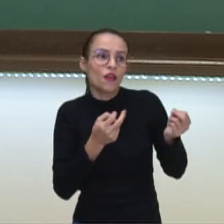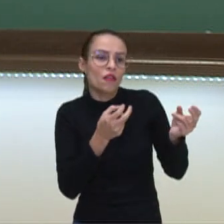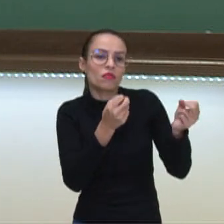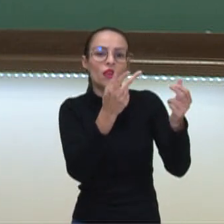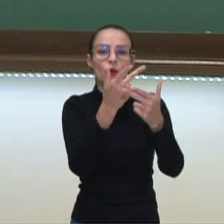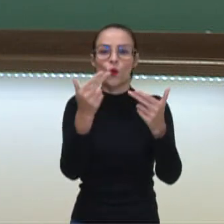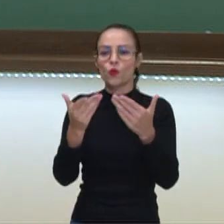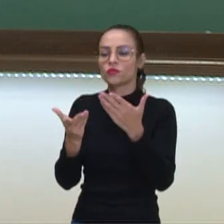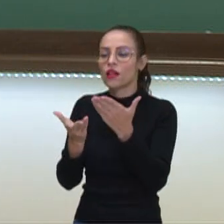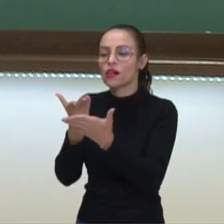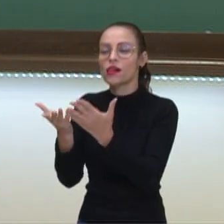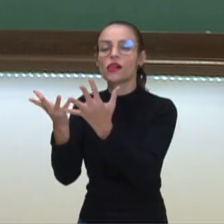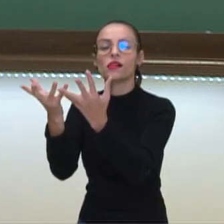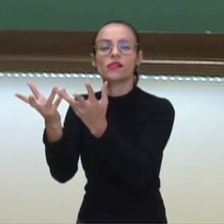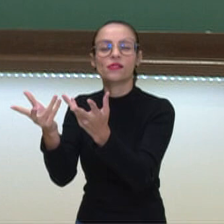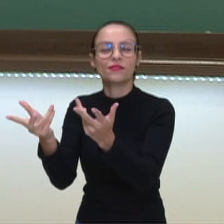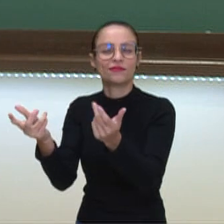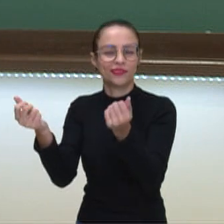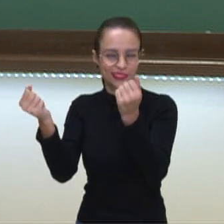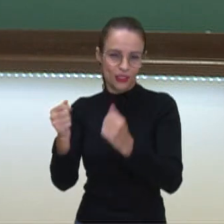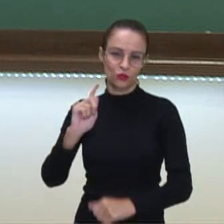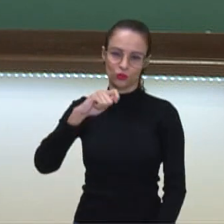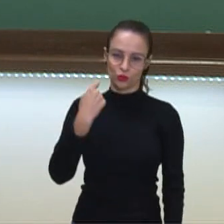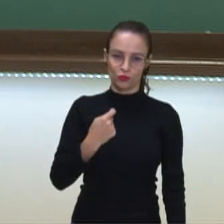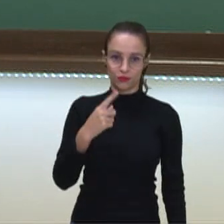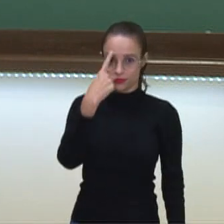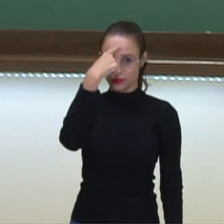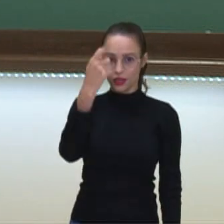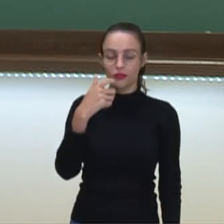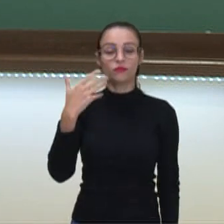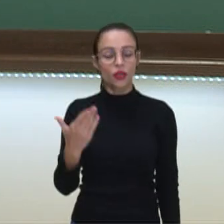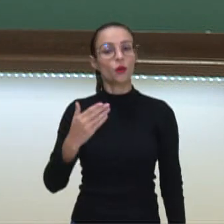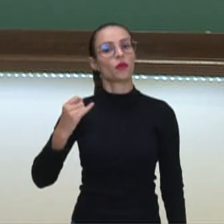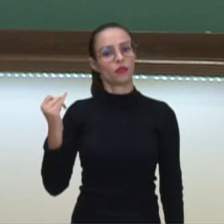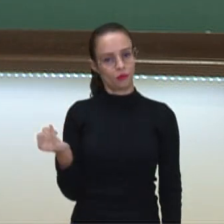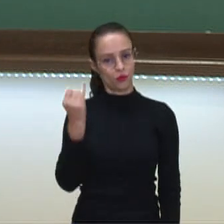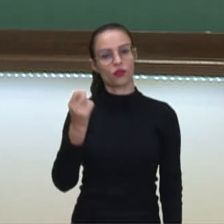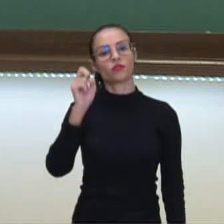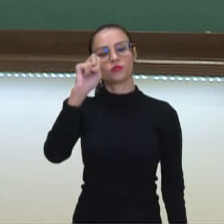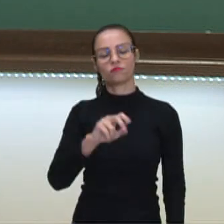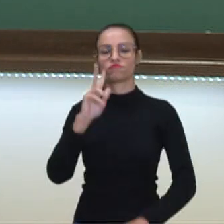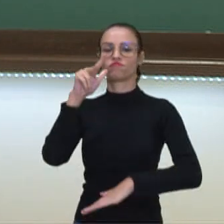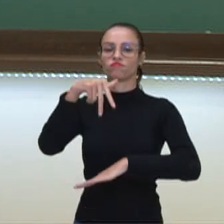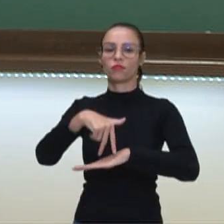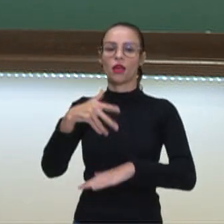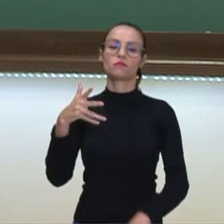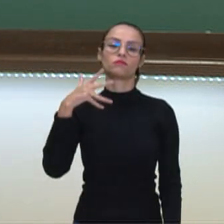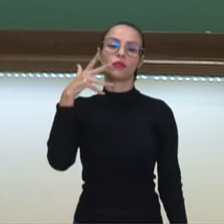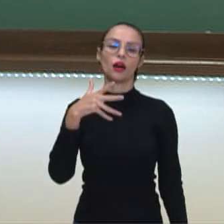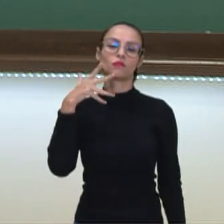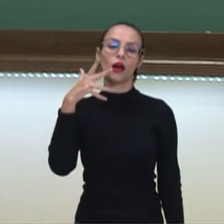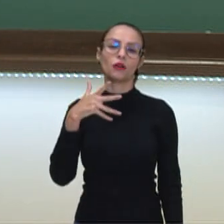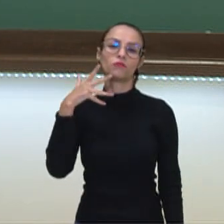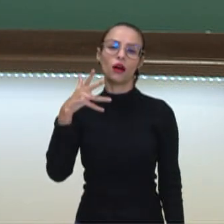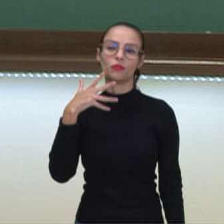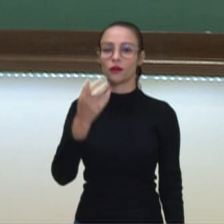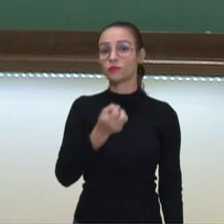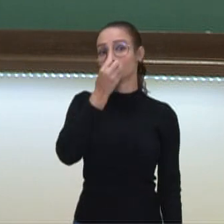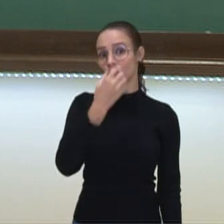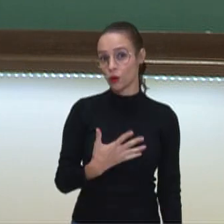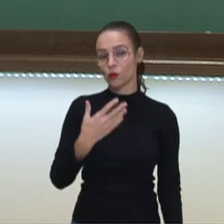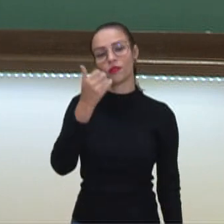produtos, convencer o público sobre as nossas ideias. Veja aí a importância de se desenvolver uma